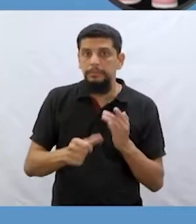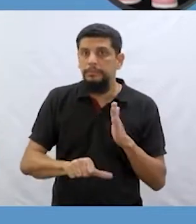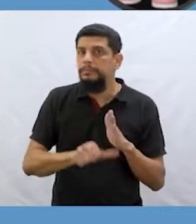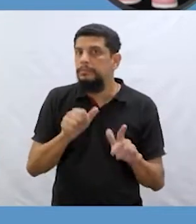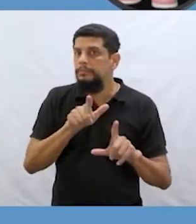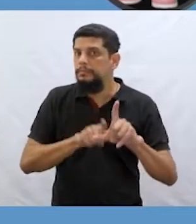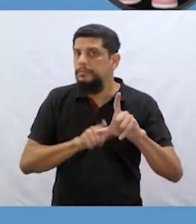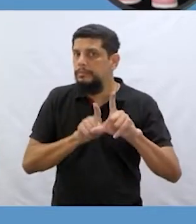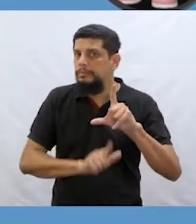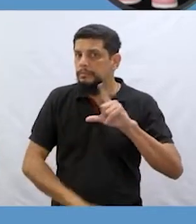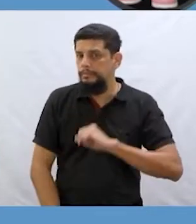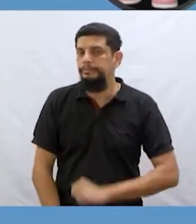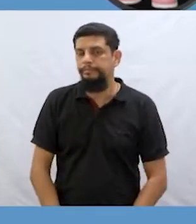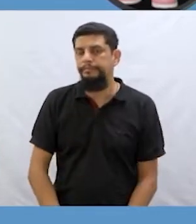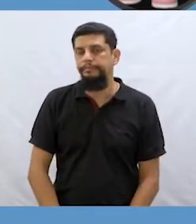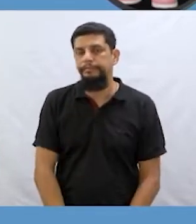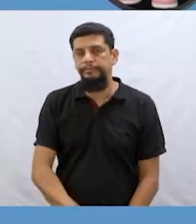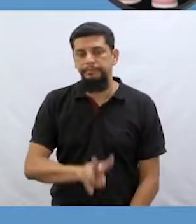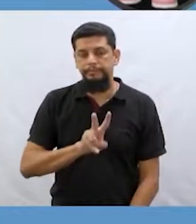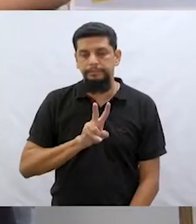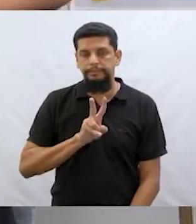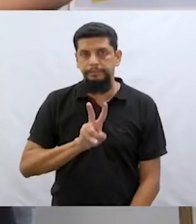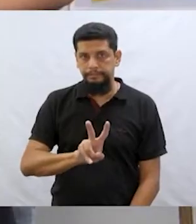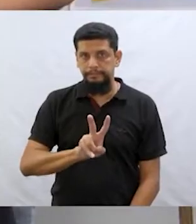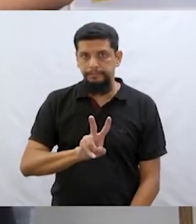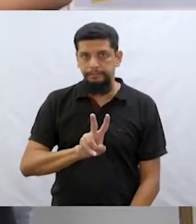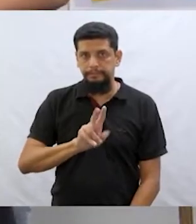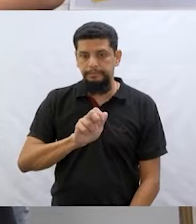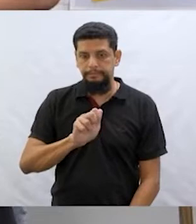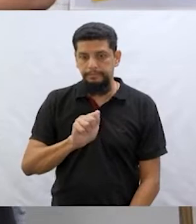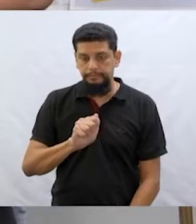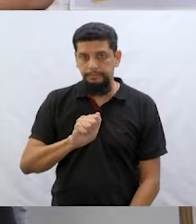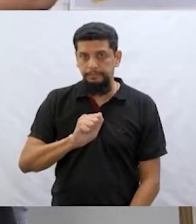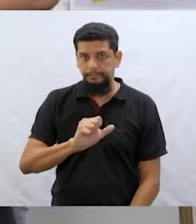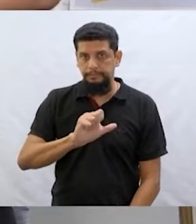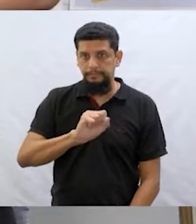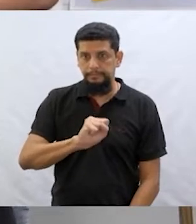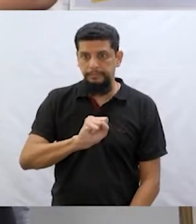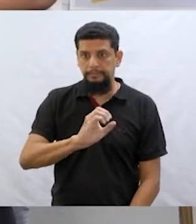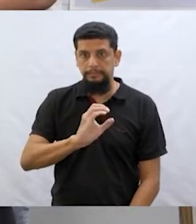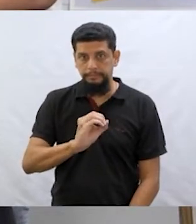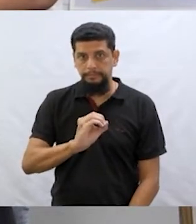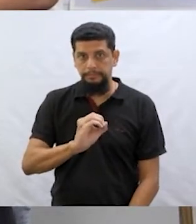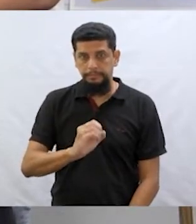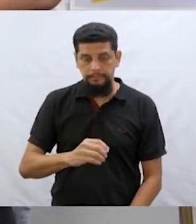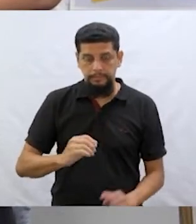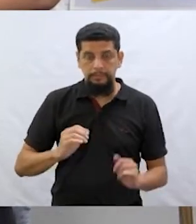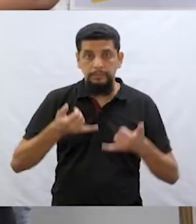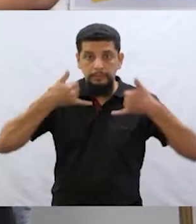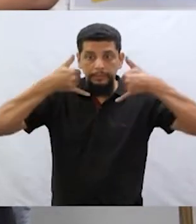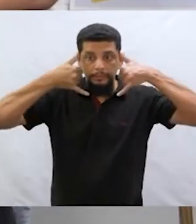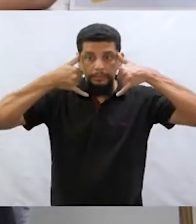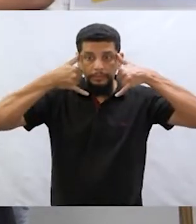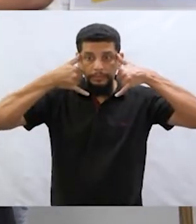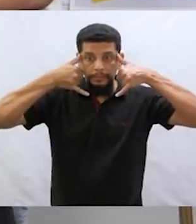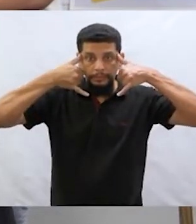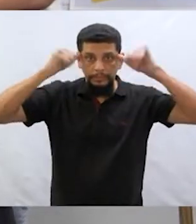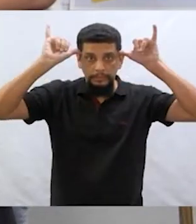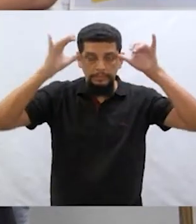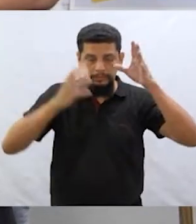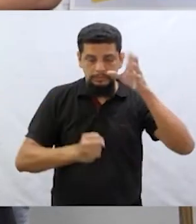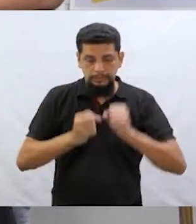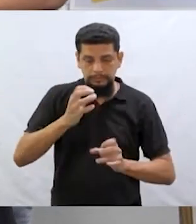letra que começa a palavra vaso. Isso. Embaixo, nós temos o animal.